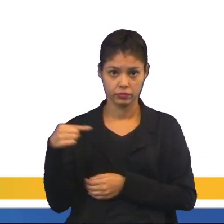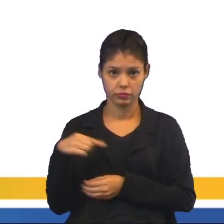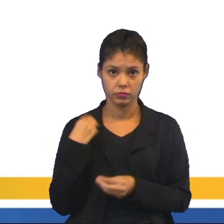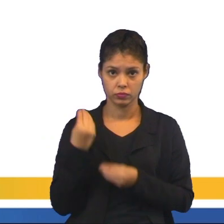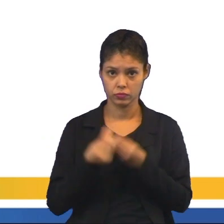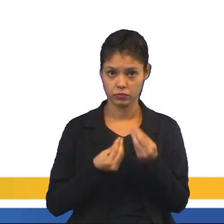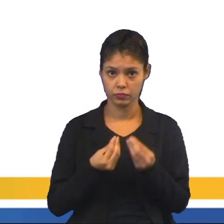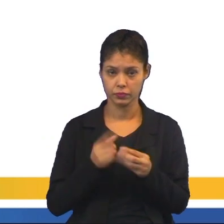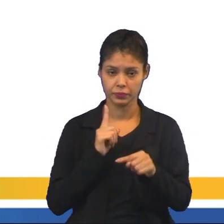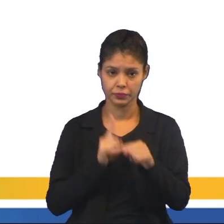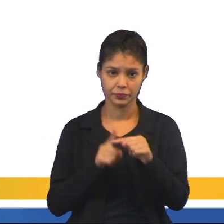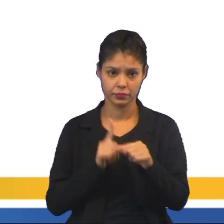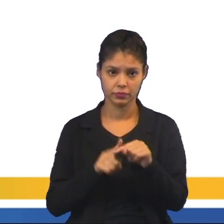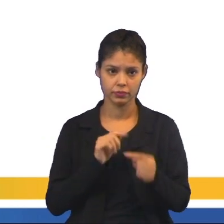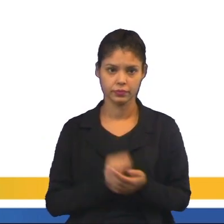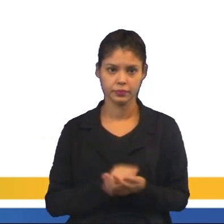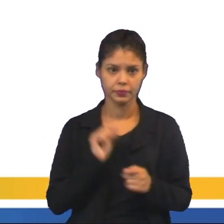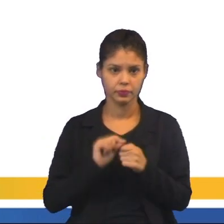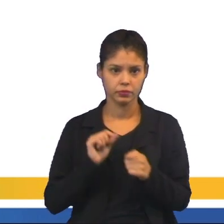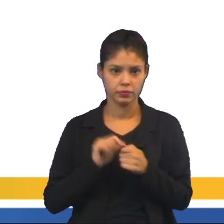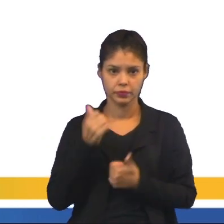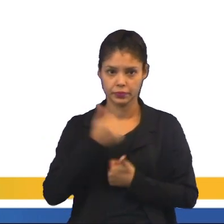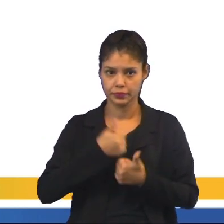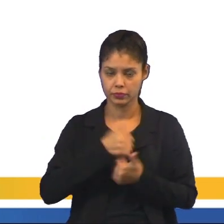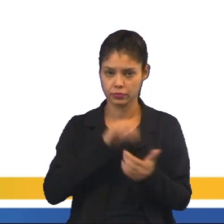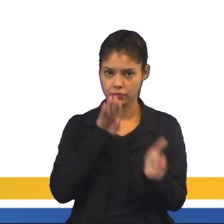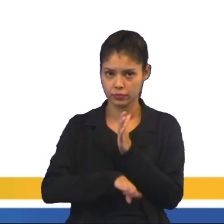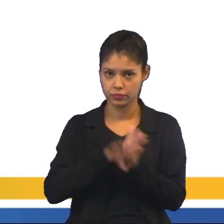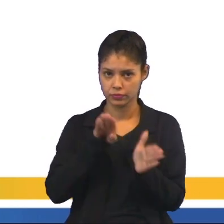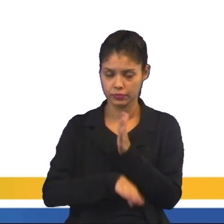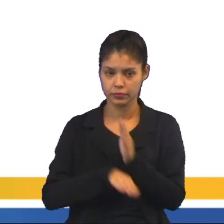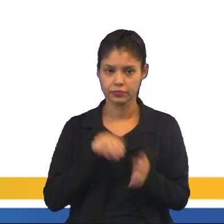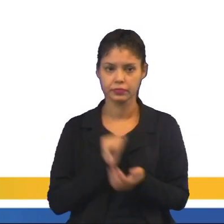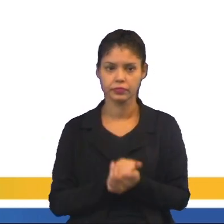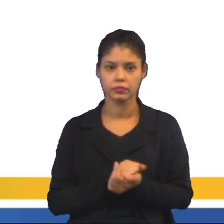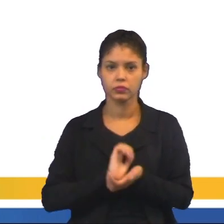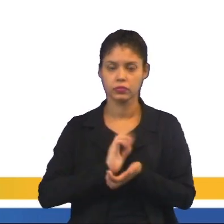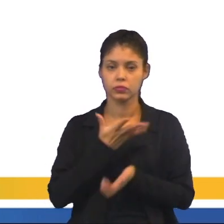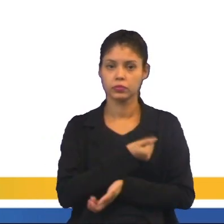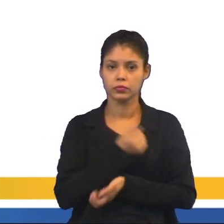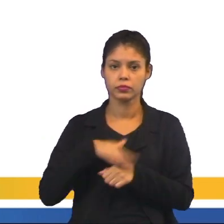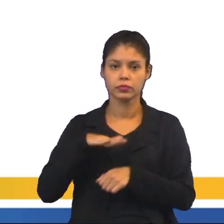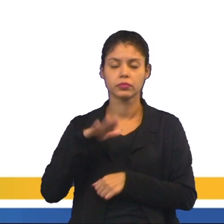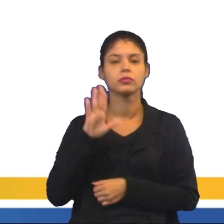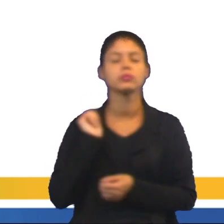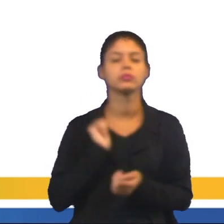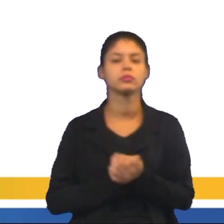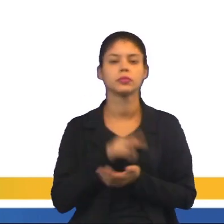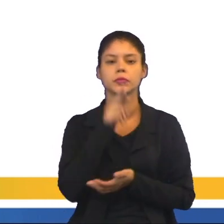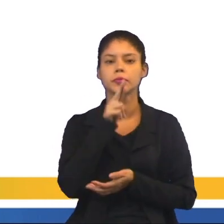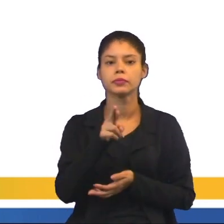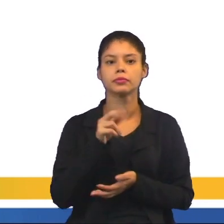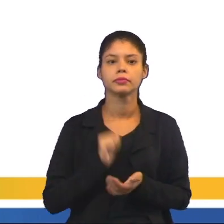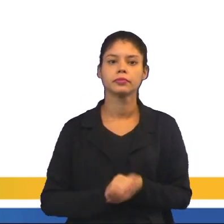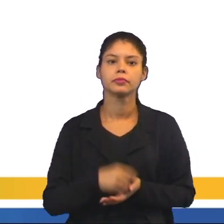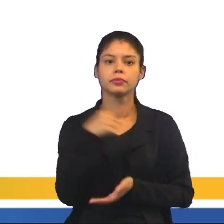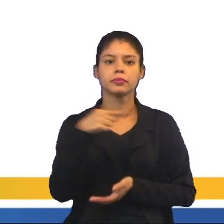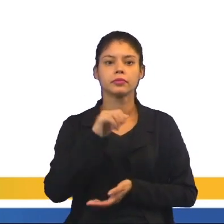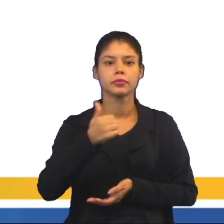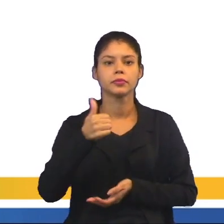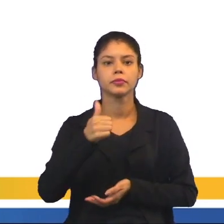com positivo, faz a subtração, o sinal do número maior vai para a resposta, certo? Então, aí nós vamos ter